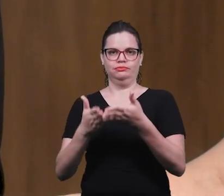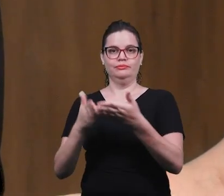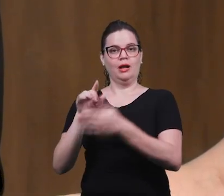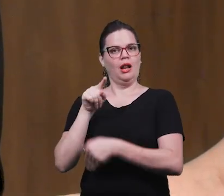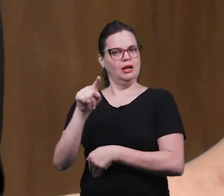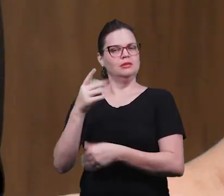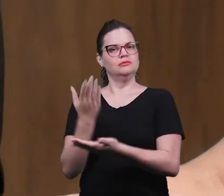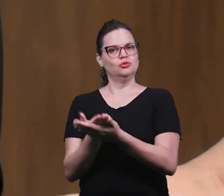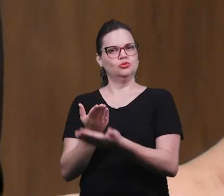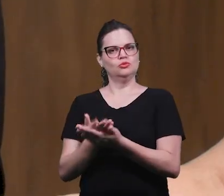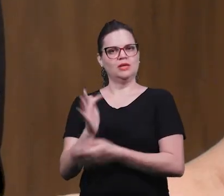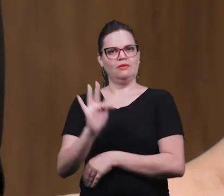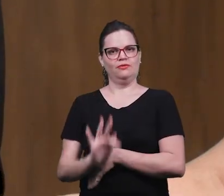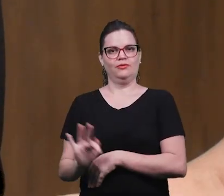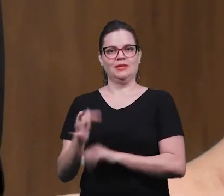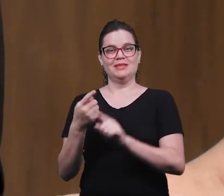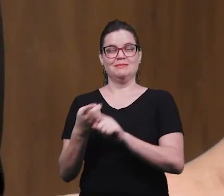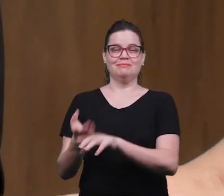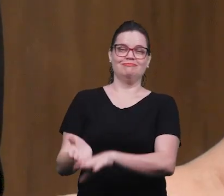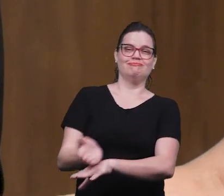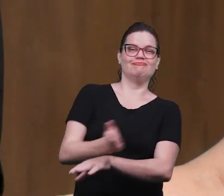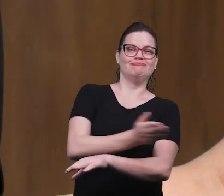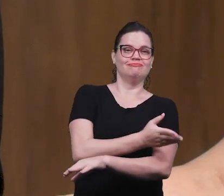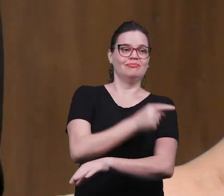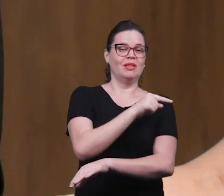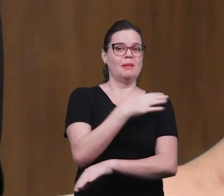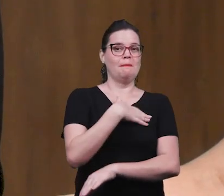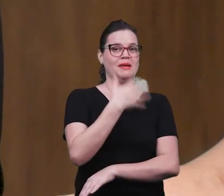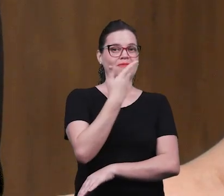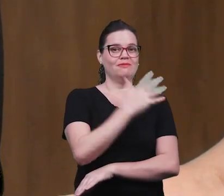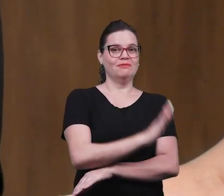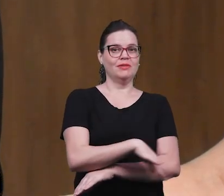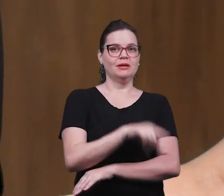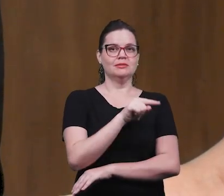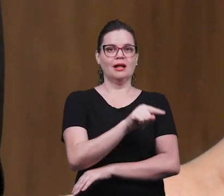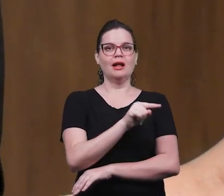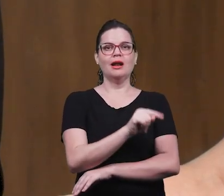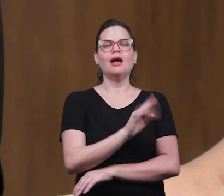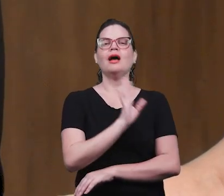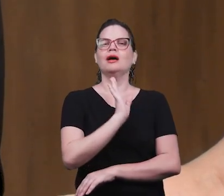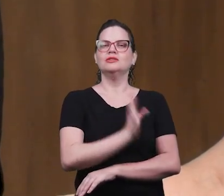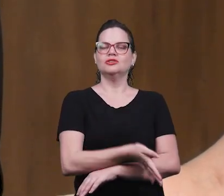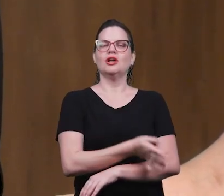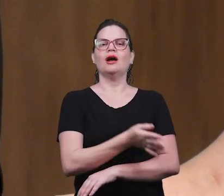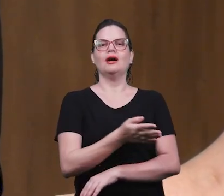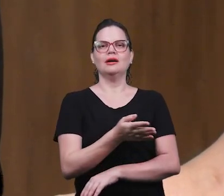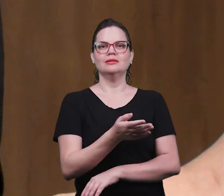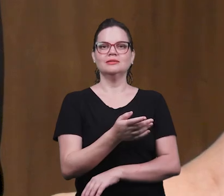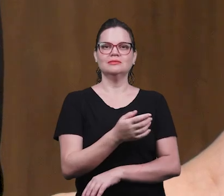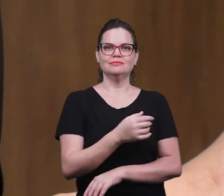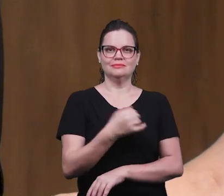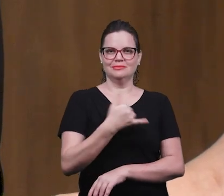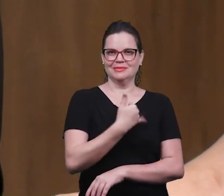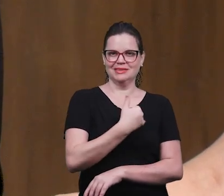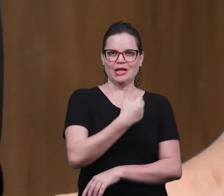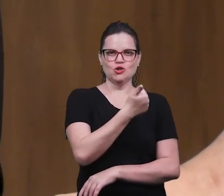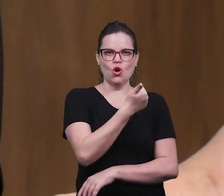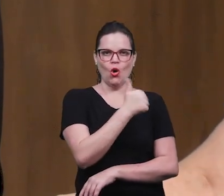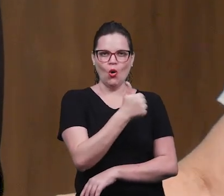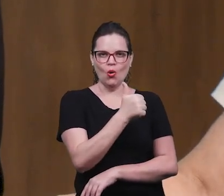Vila-Ganhon. Então, lá atrás, meu pai, ele me direcionou para